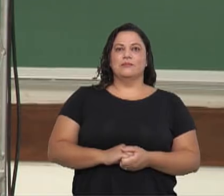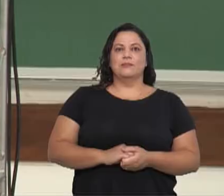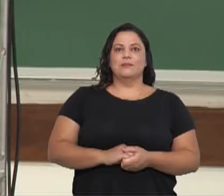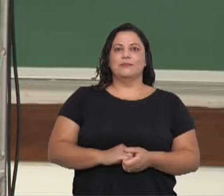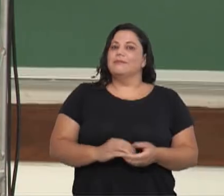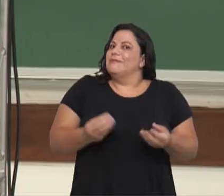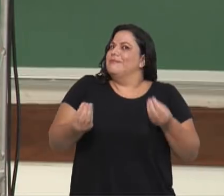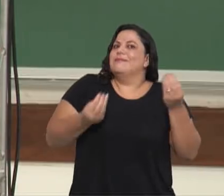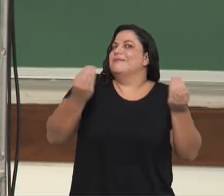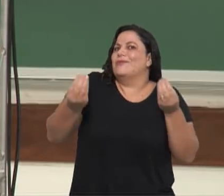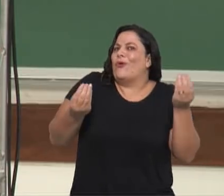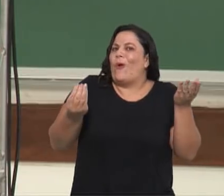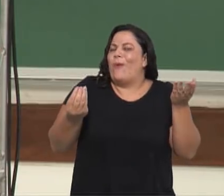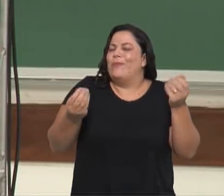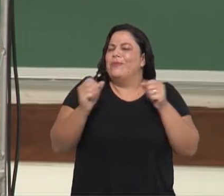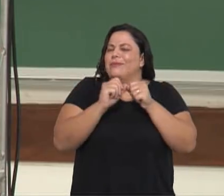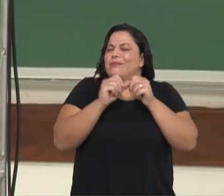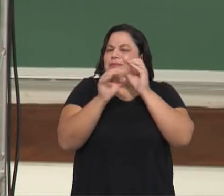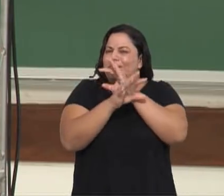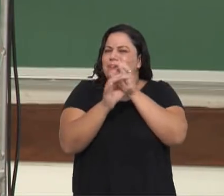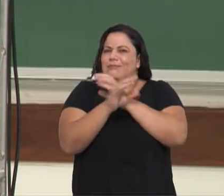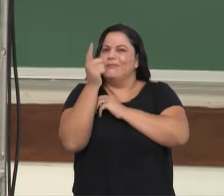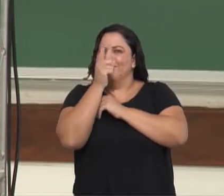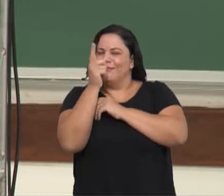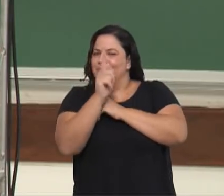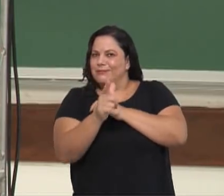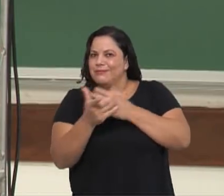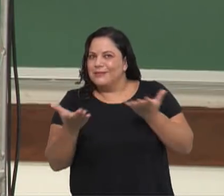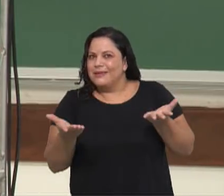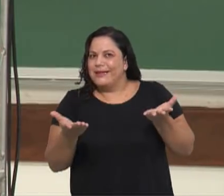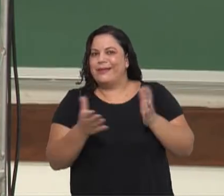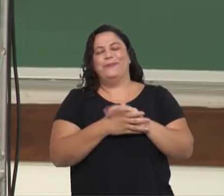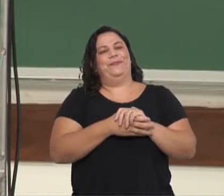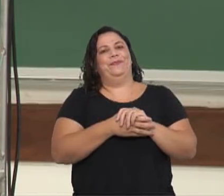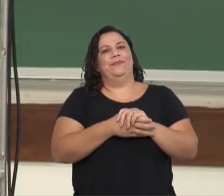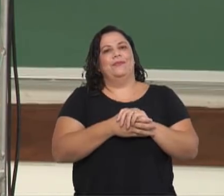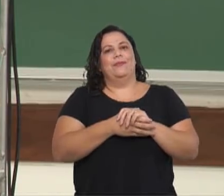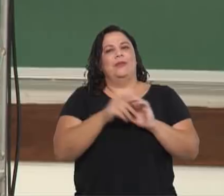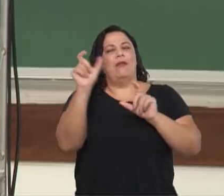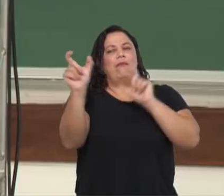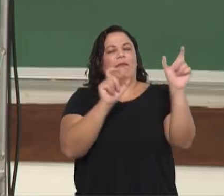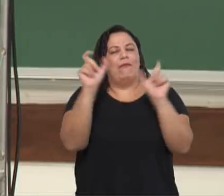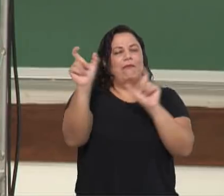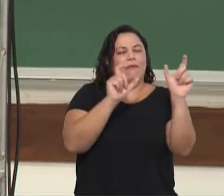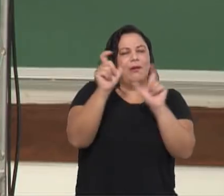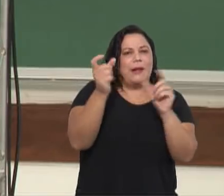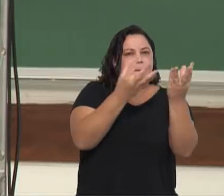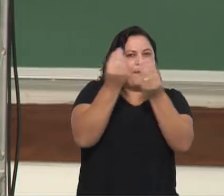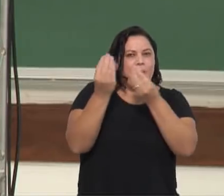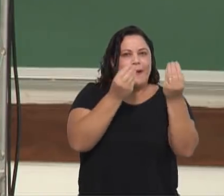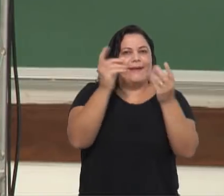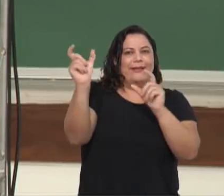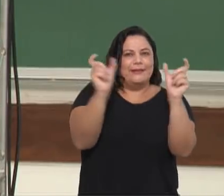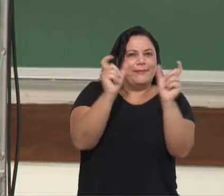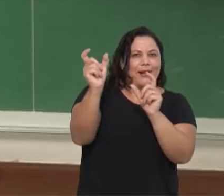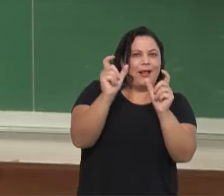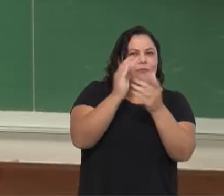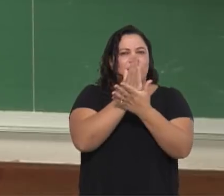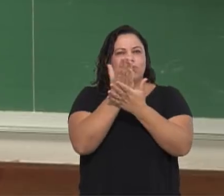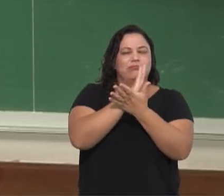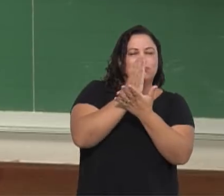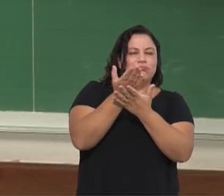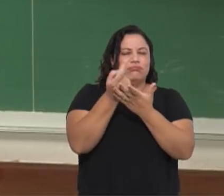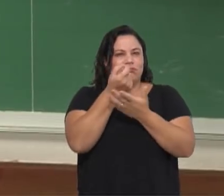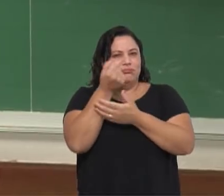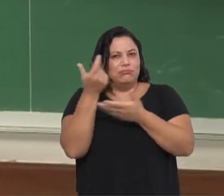Como é que foi a produção? Conseguiram? Bastante? Muitas palavras ou só algumas? O que você